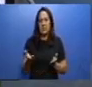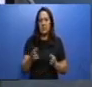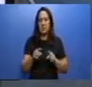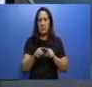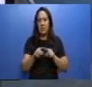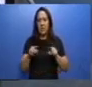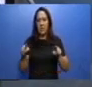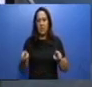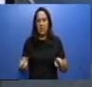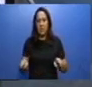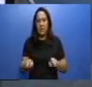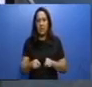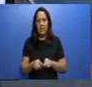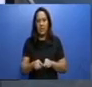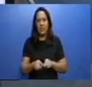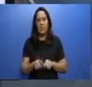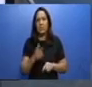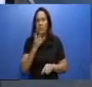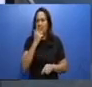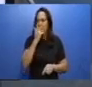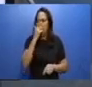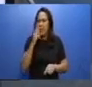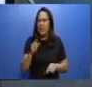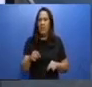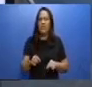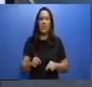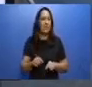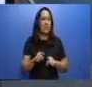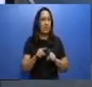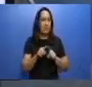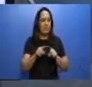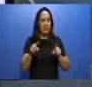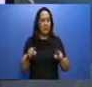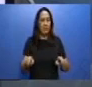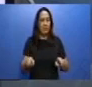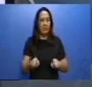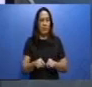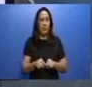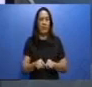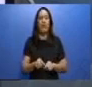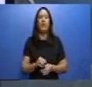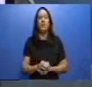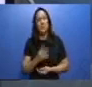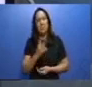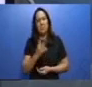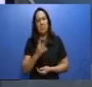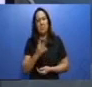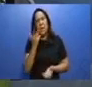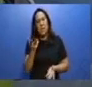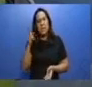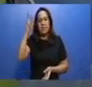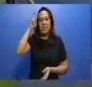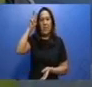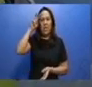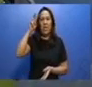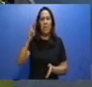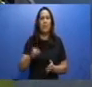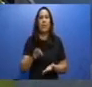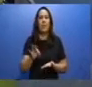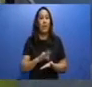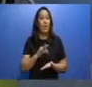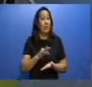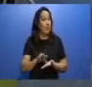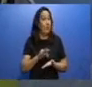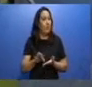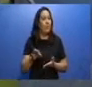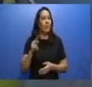Na verdade, eu acho que esse aqui tá lembrando mais um retângulo, né? E esse aqui tá lembrando mais um quadrado, corrigindo o que a